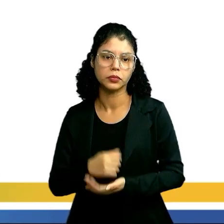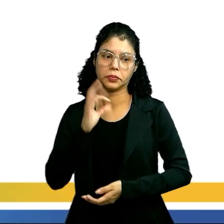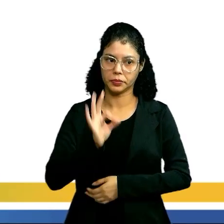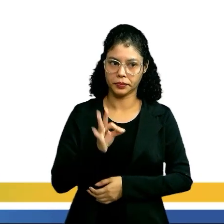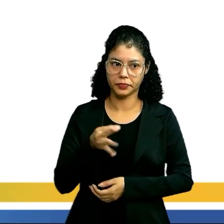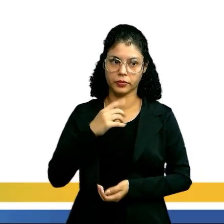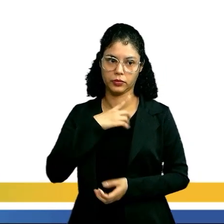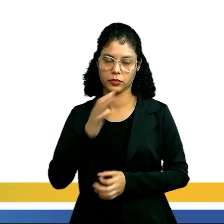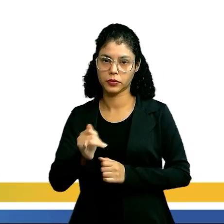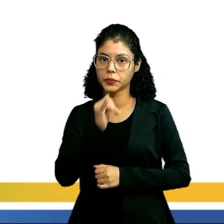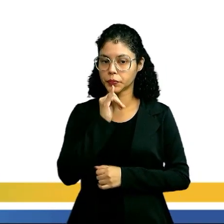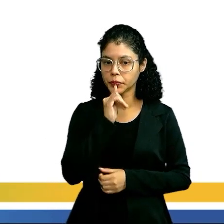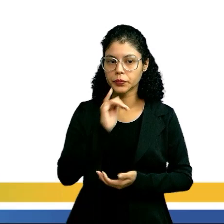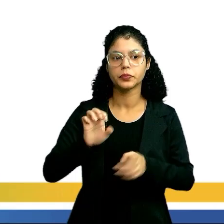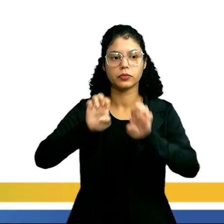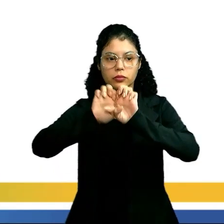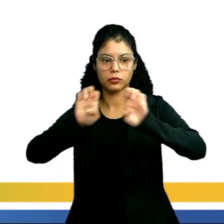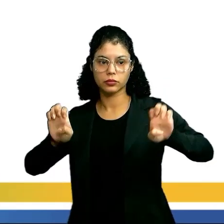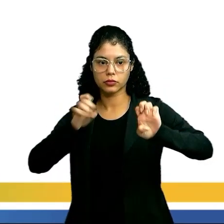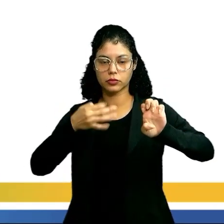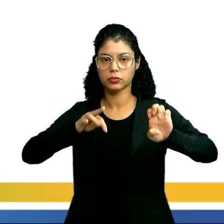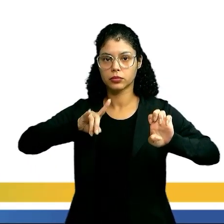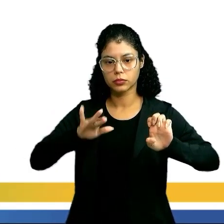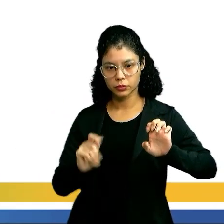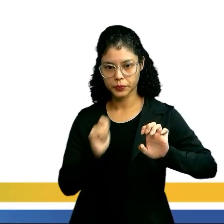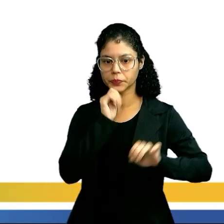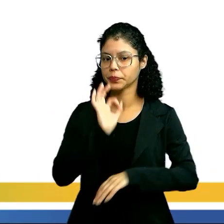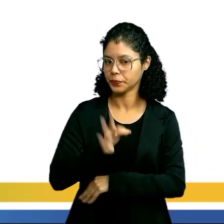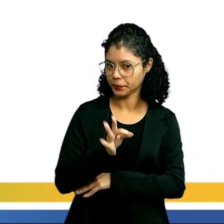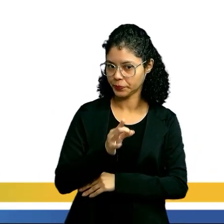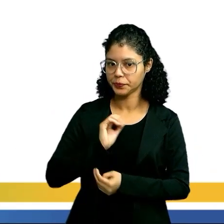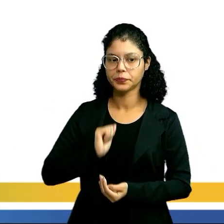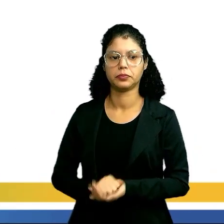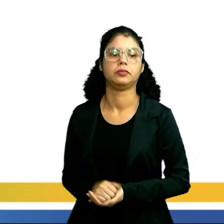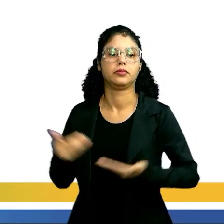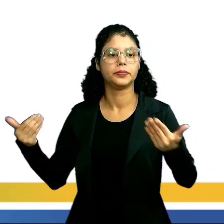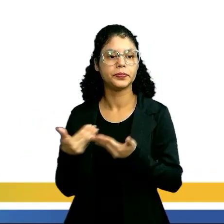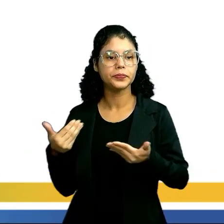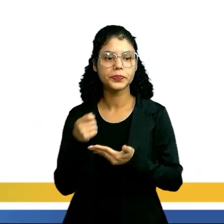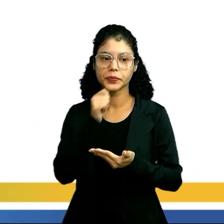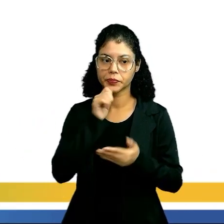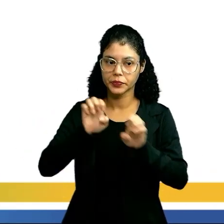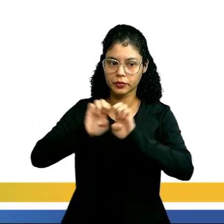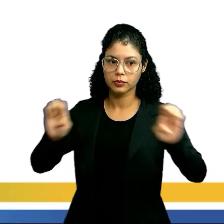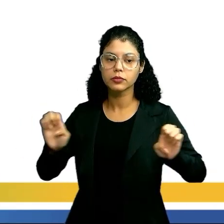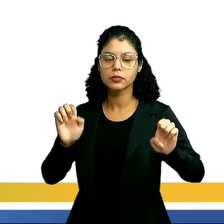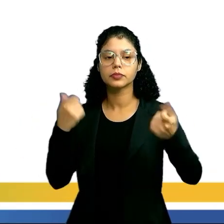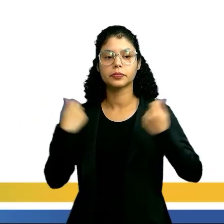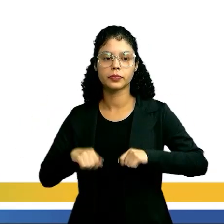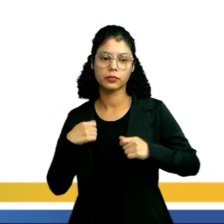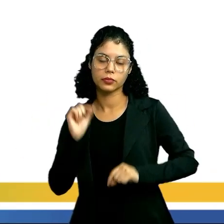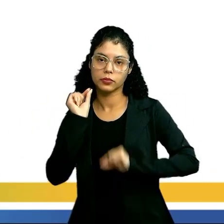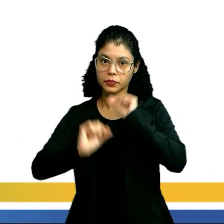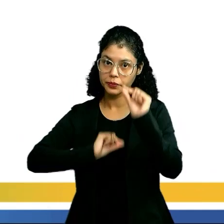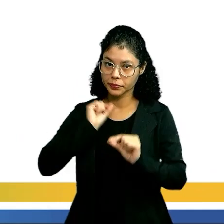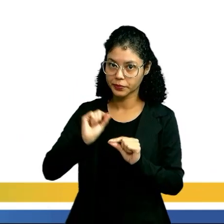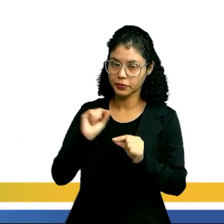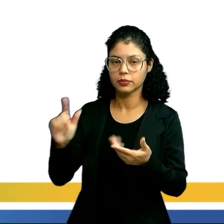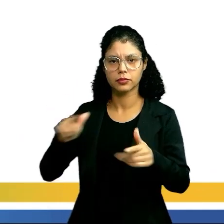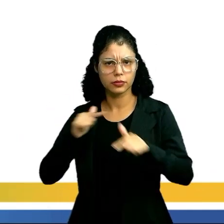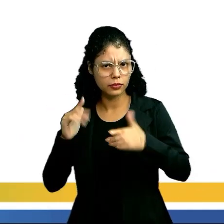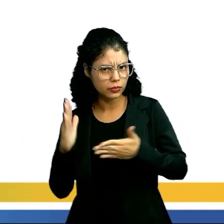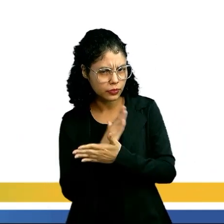certo? Então, aqui são exemplos de equação exponencial, certinho? E para resolver uma equação exponencial, é necessário que a gente trabalhe